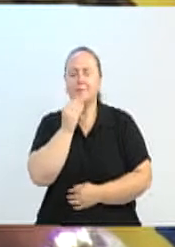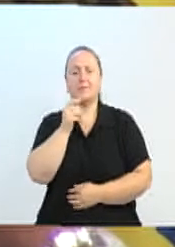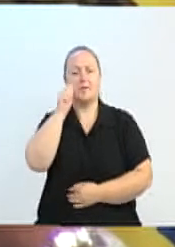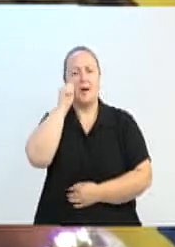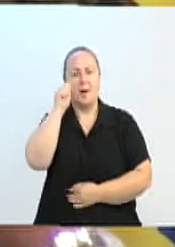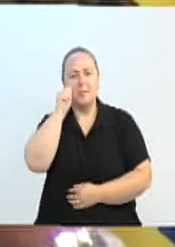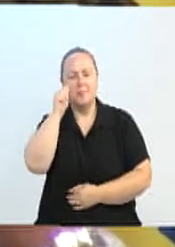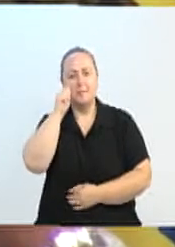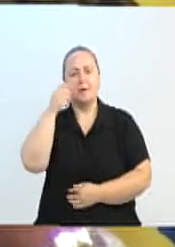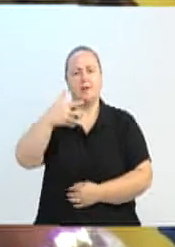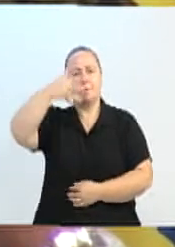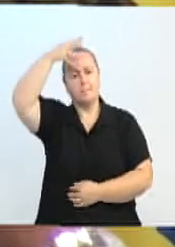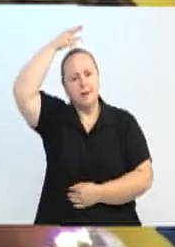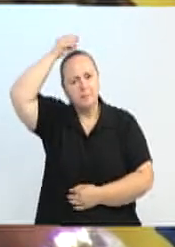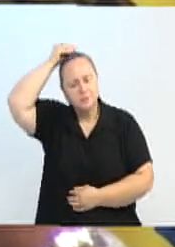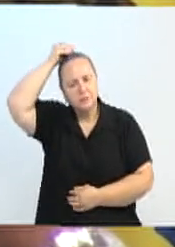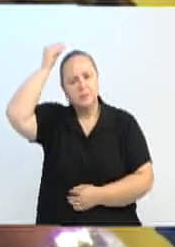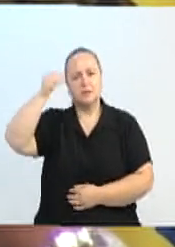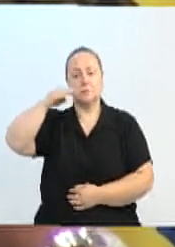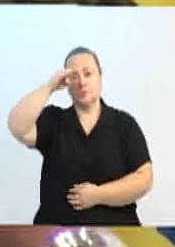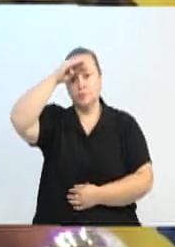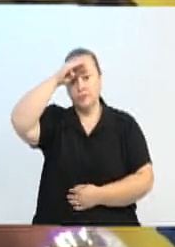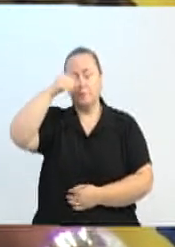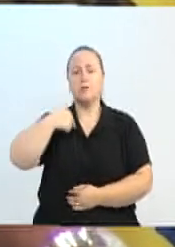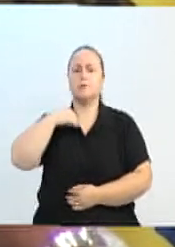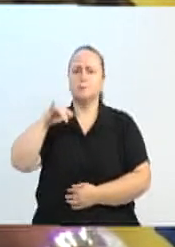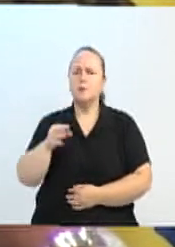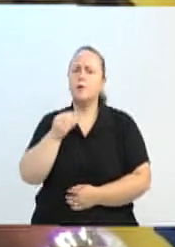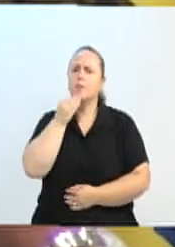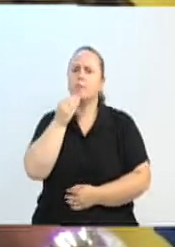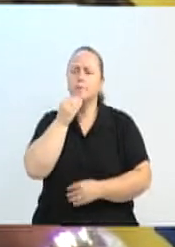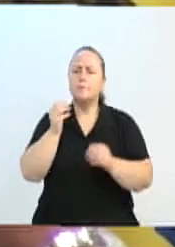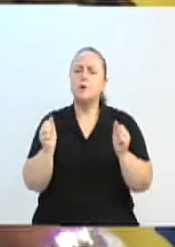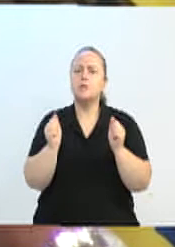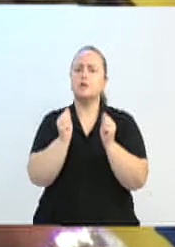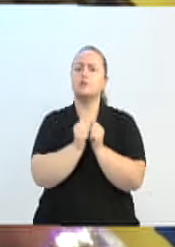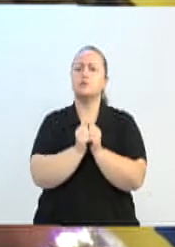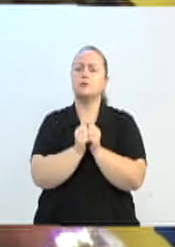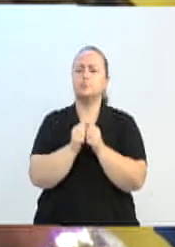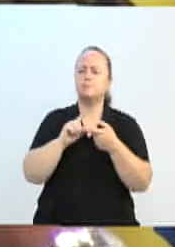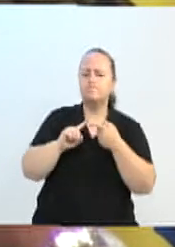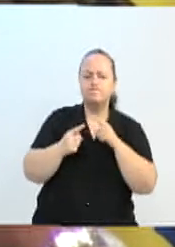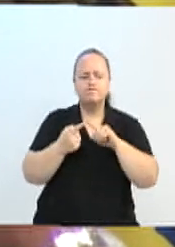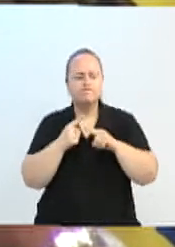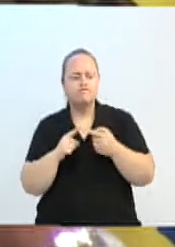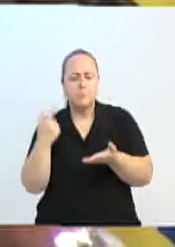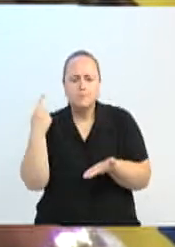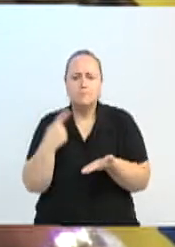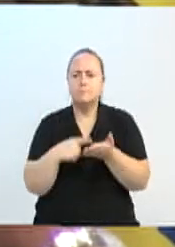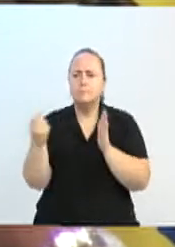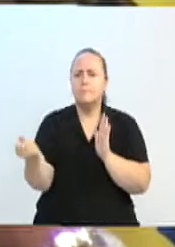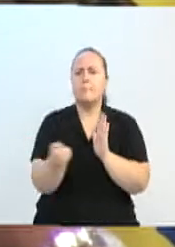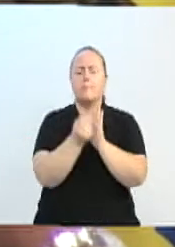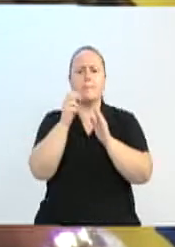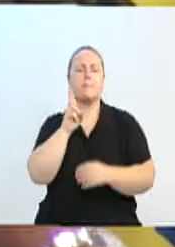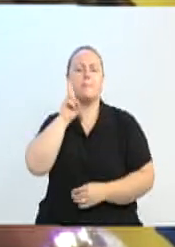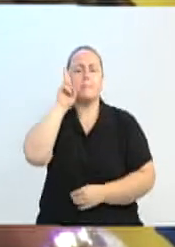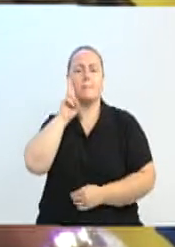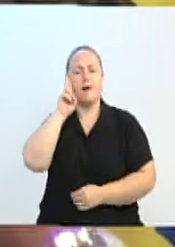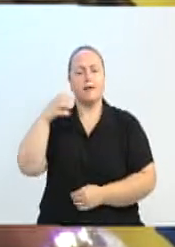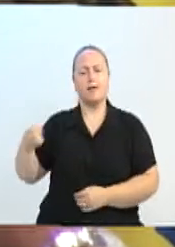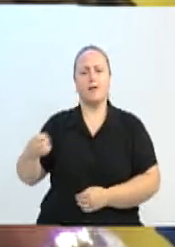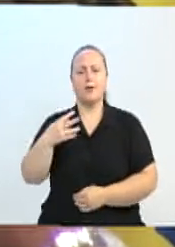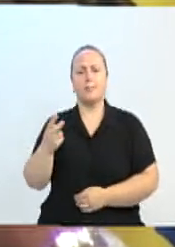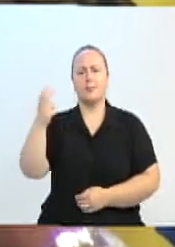Matias e Vereador Jovino tive a oportunidade de juntos fazermos história instituindo uma nova cultura